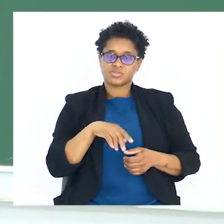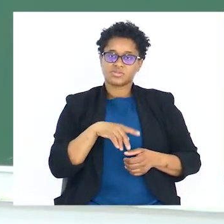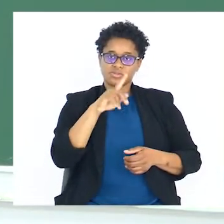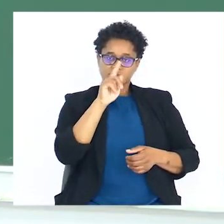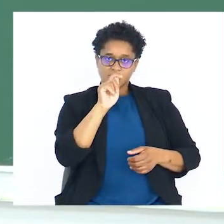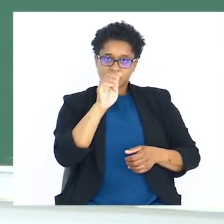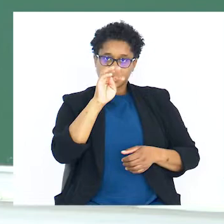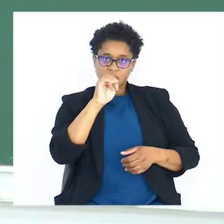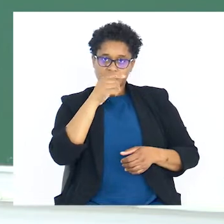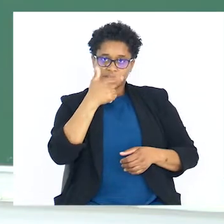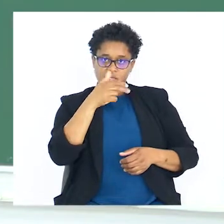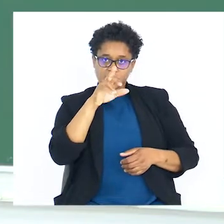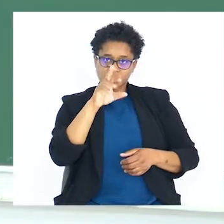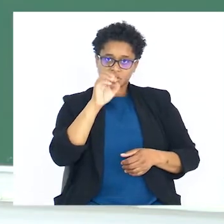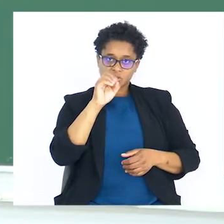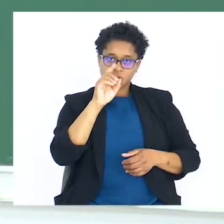estrofes